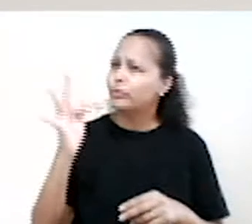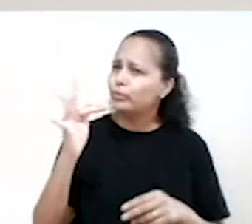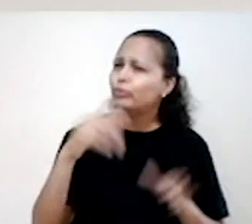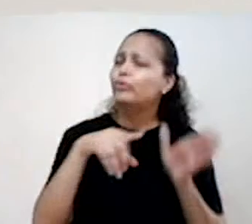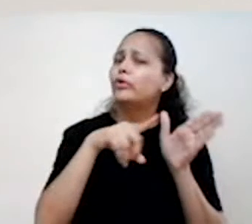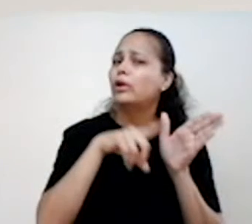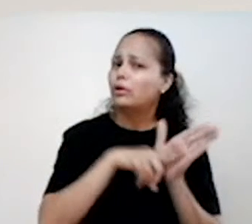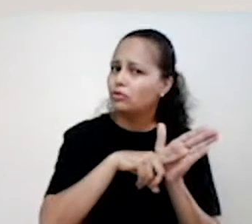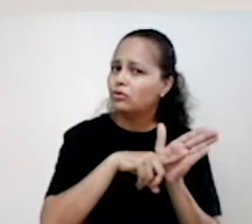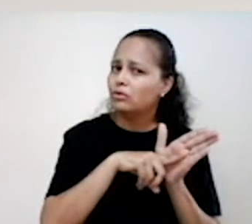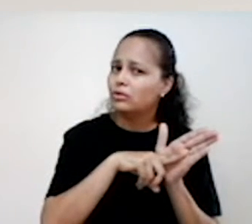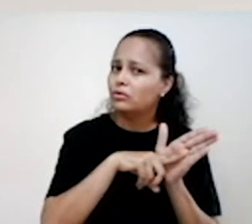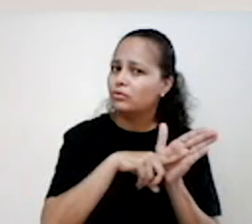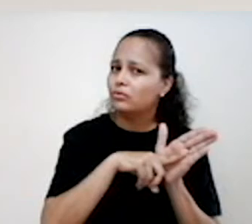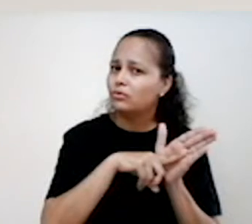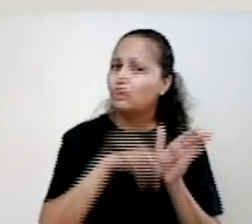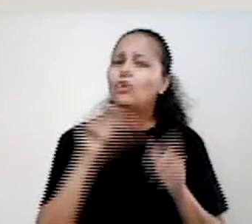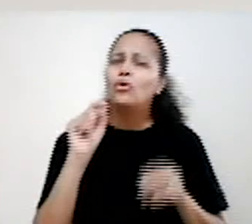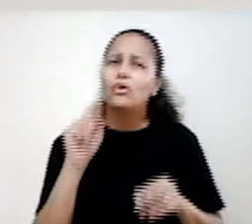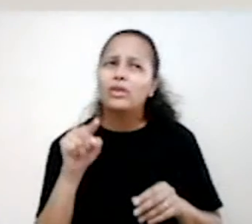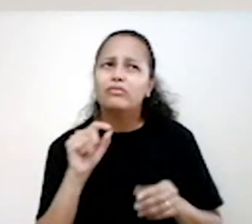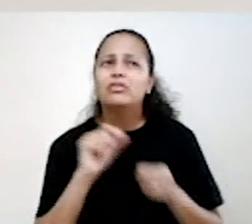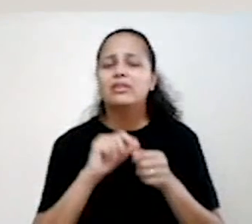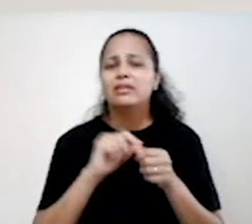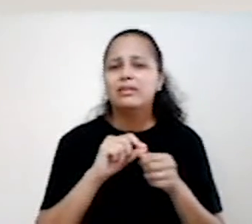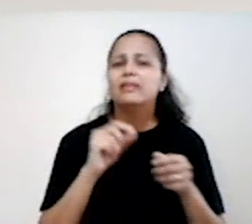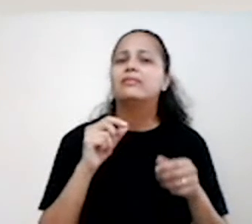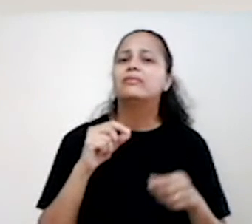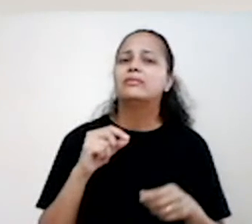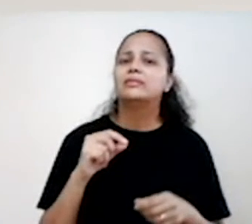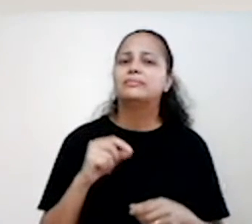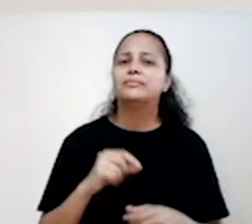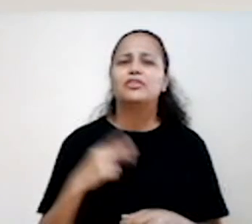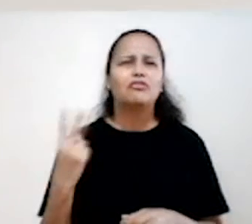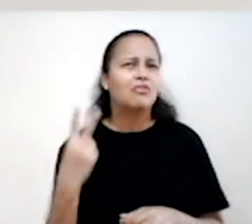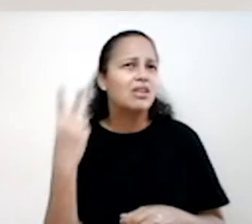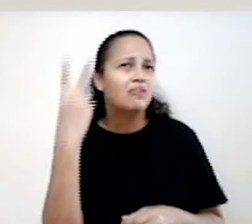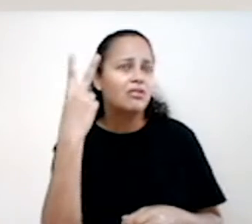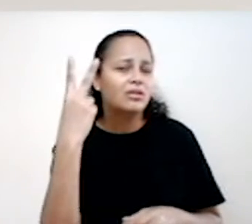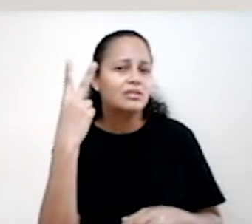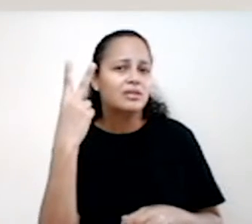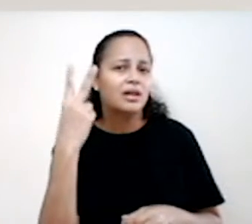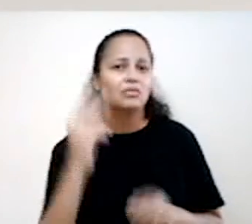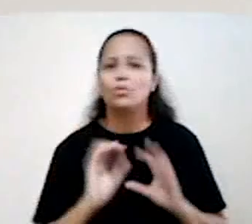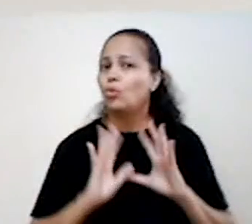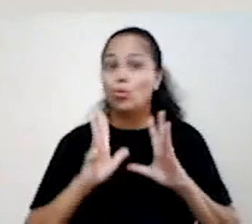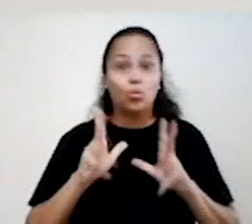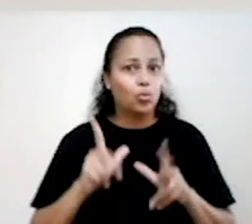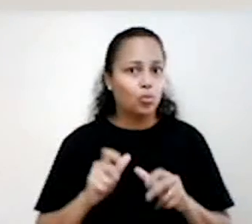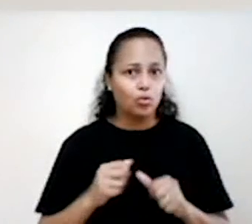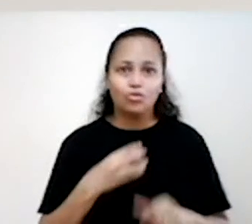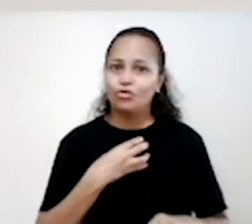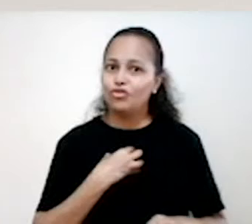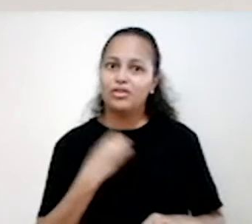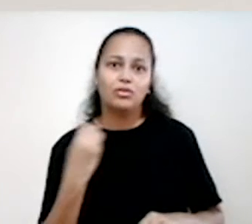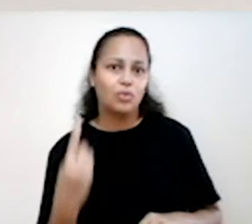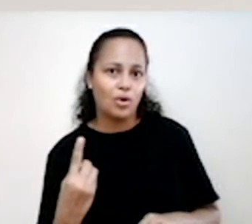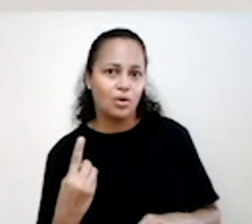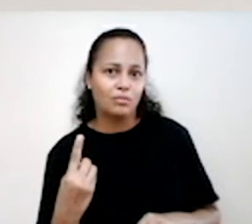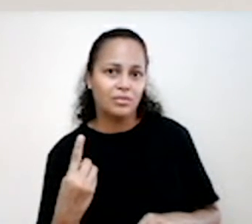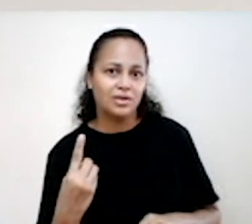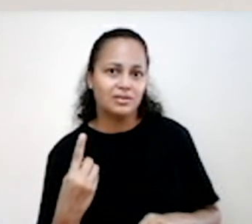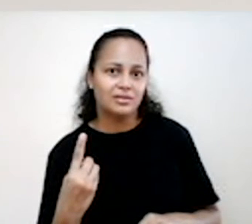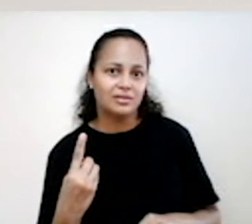futuro muito negativos, que o que você está fazendo agora não será recompensado. Tudo isso, todos esses sintomas que eu disse